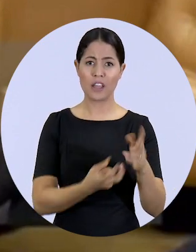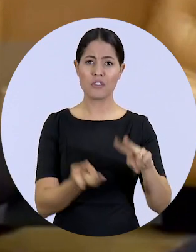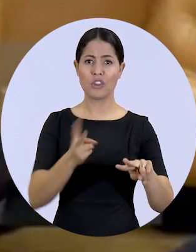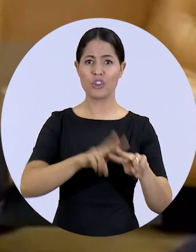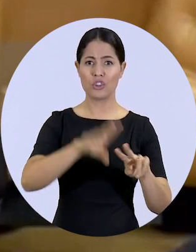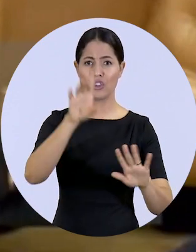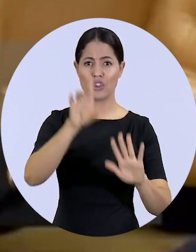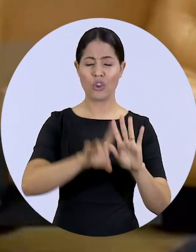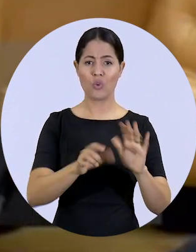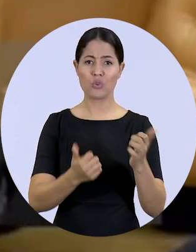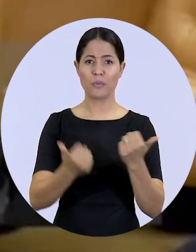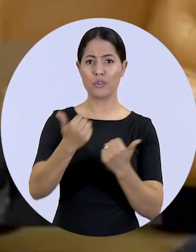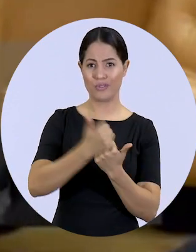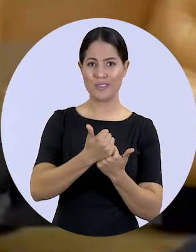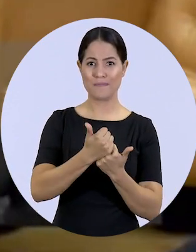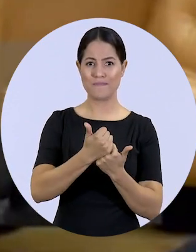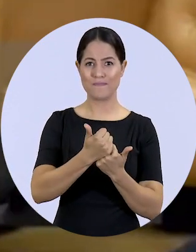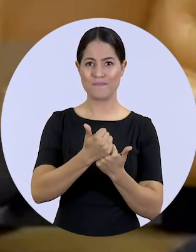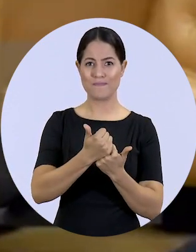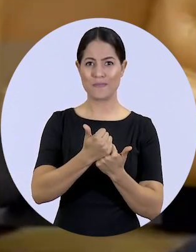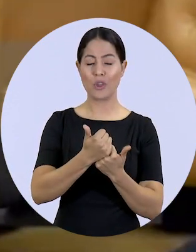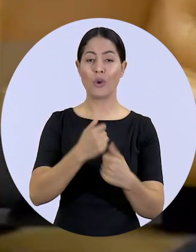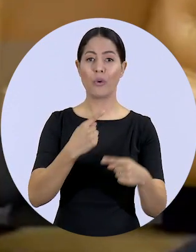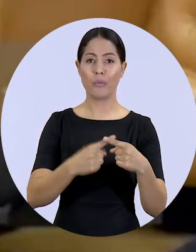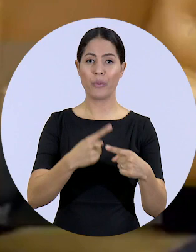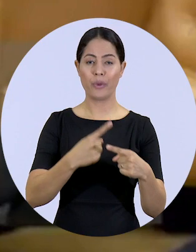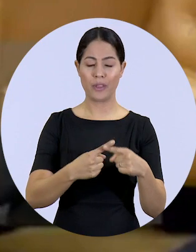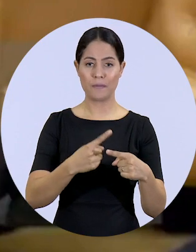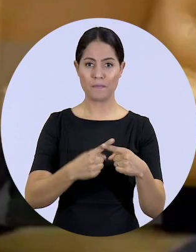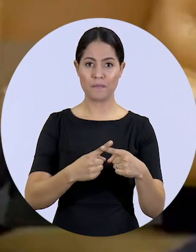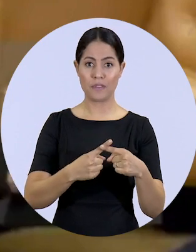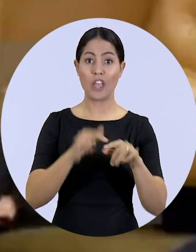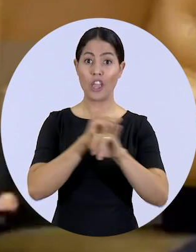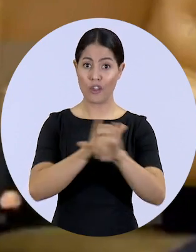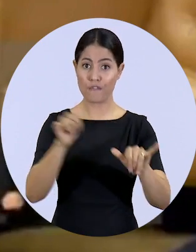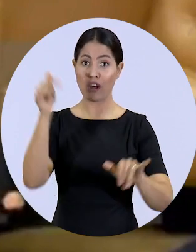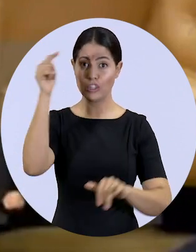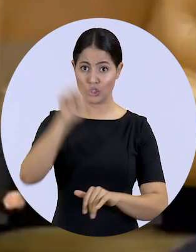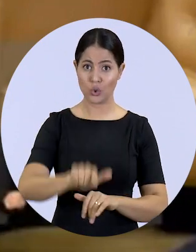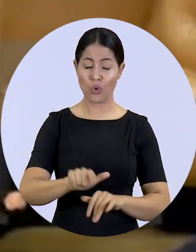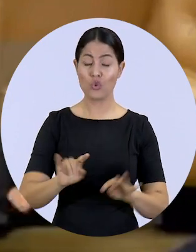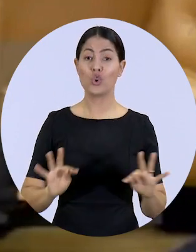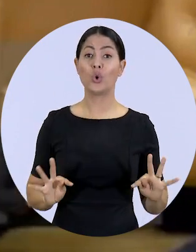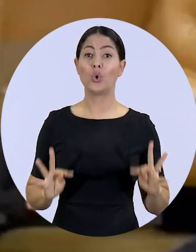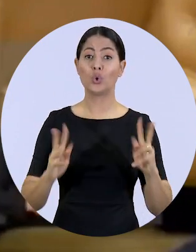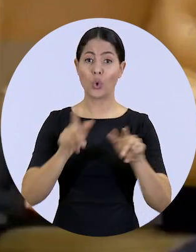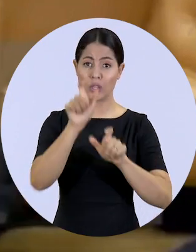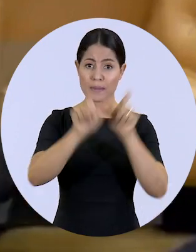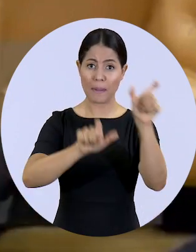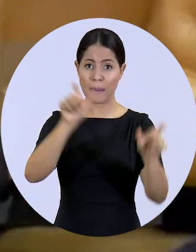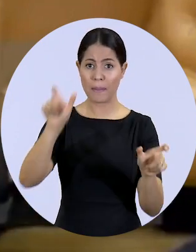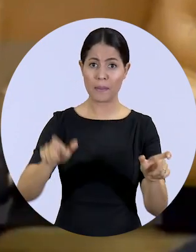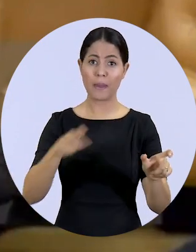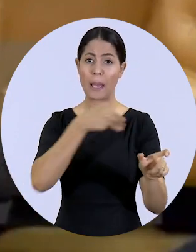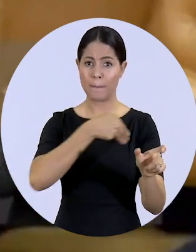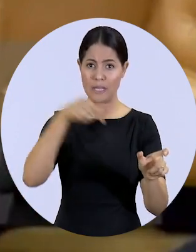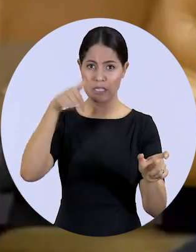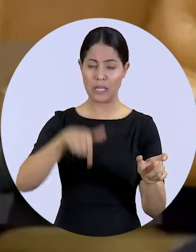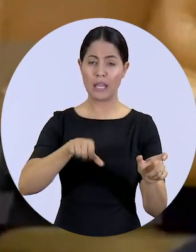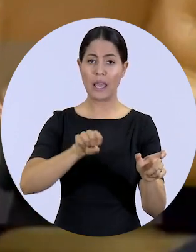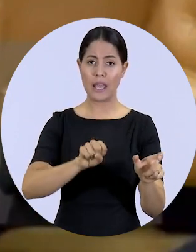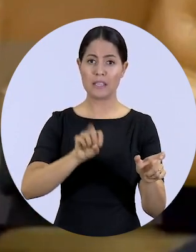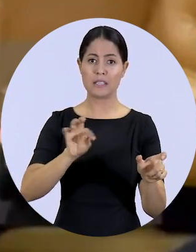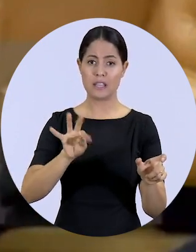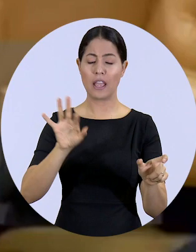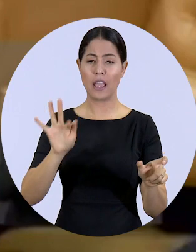uma norma infraconstitucional que vedava essa possibilidade. Repito, todos os ministros que compunham